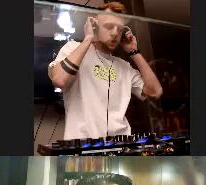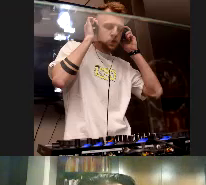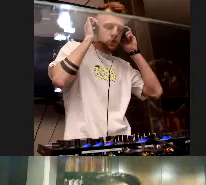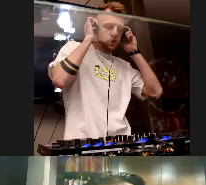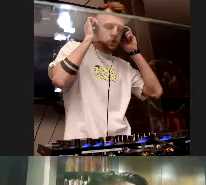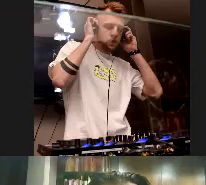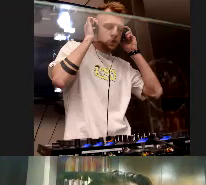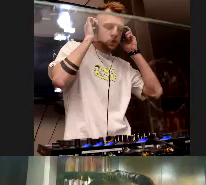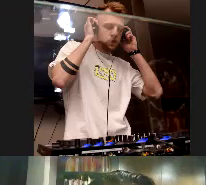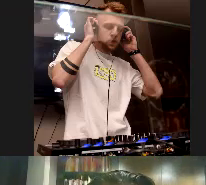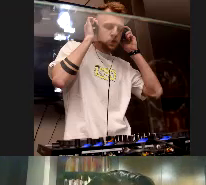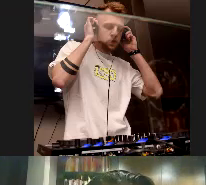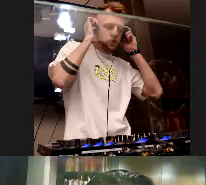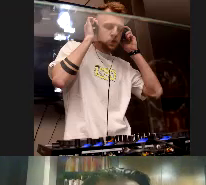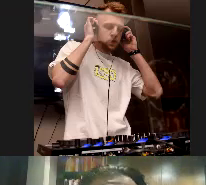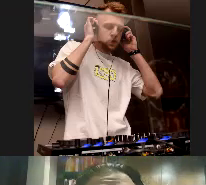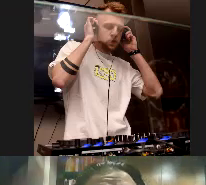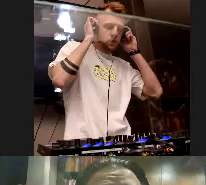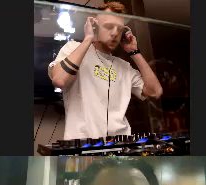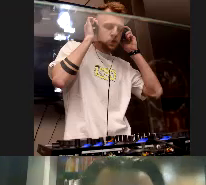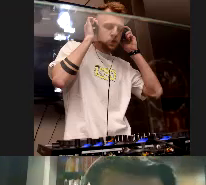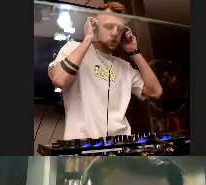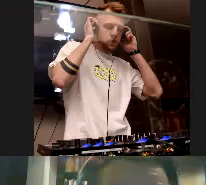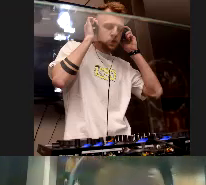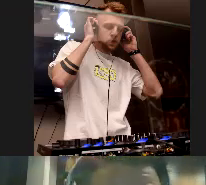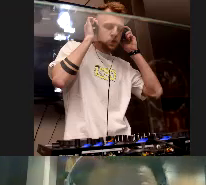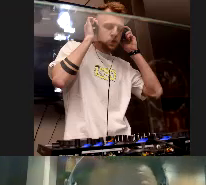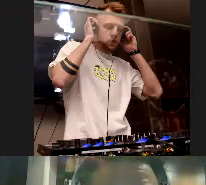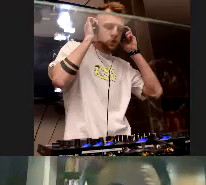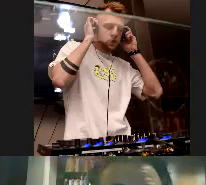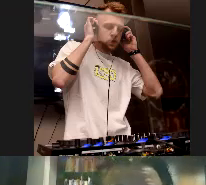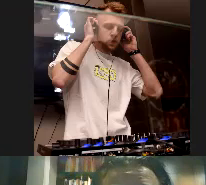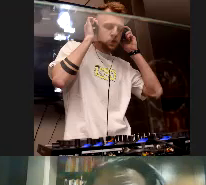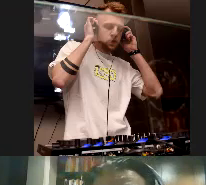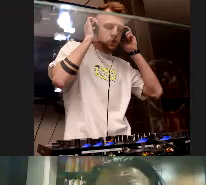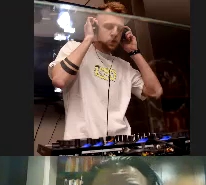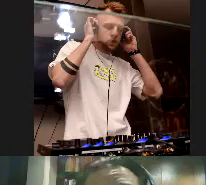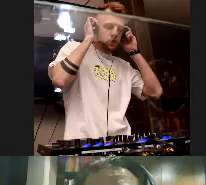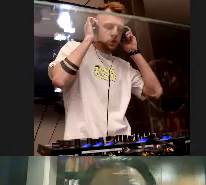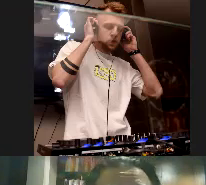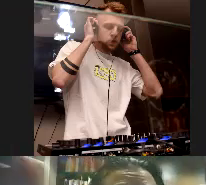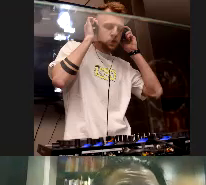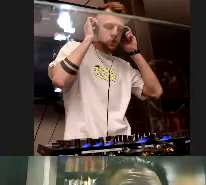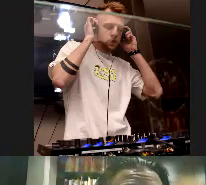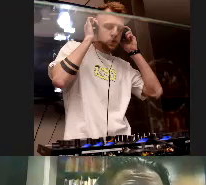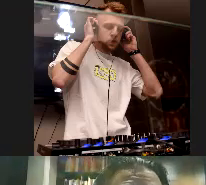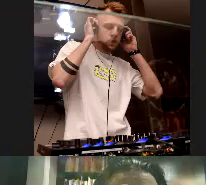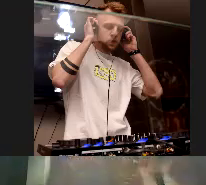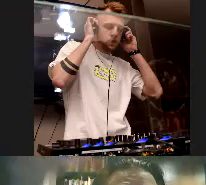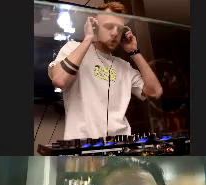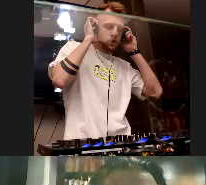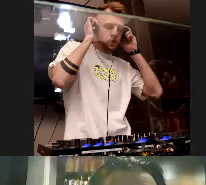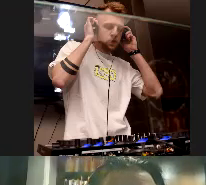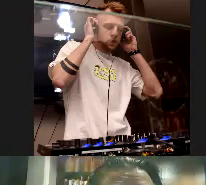qualidade. São N áreas que quem de vocês seguir vai para um lado, vai puxar para algum lado. Tu não